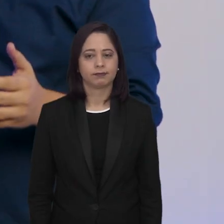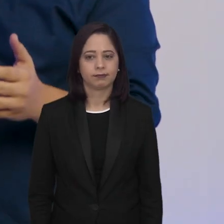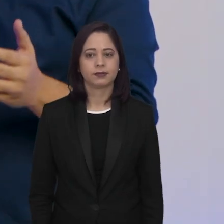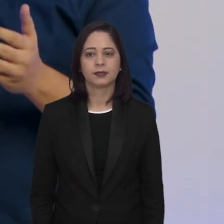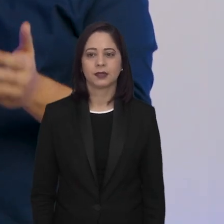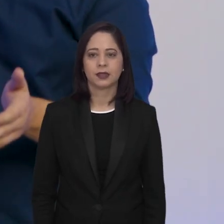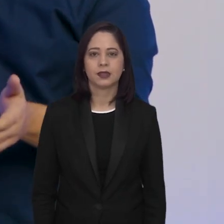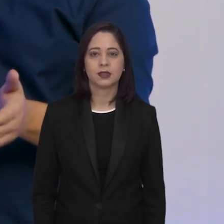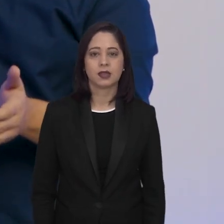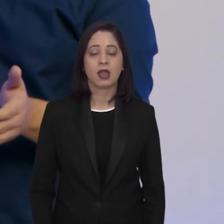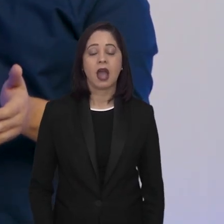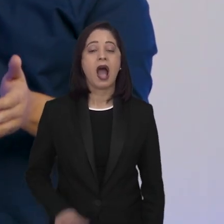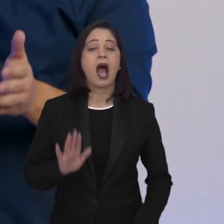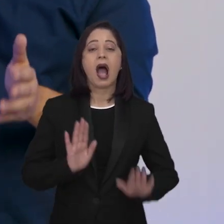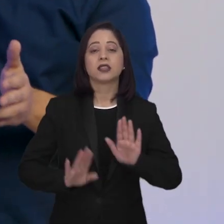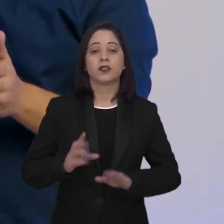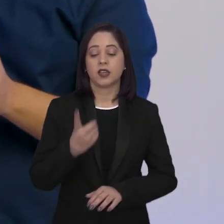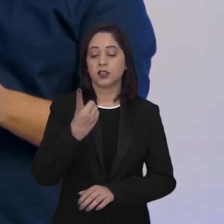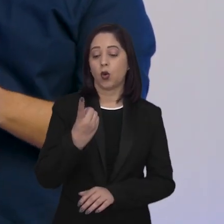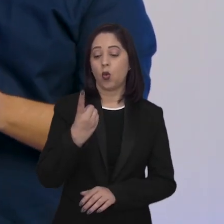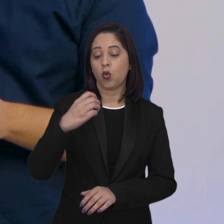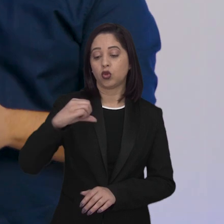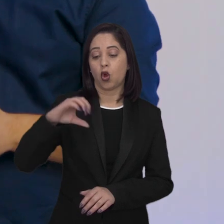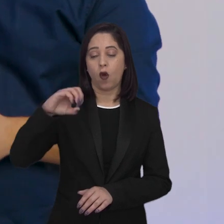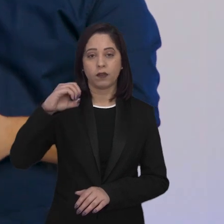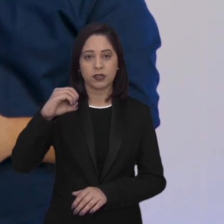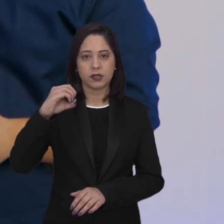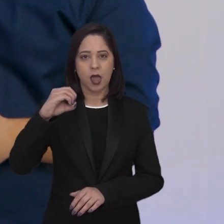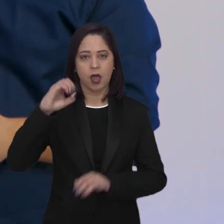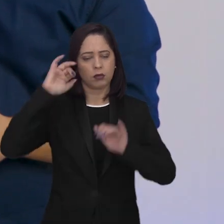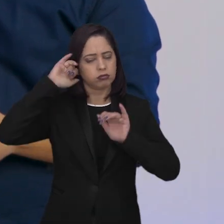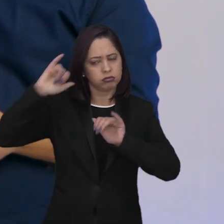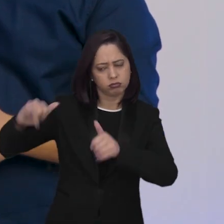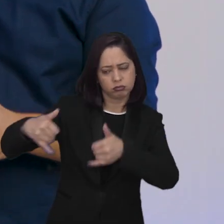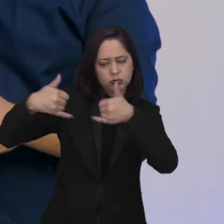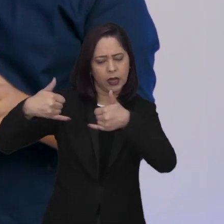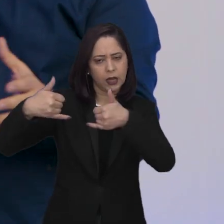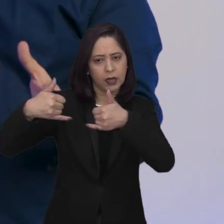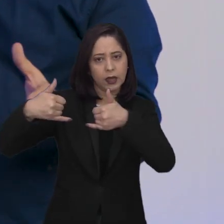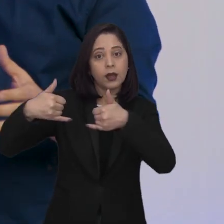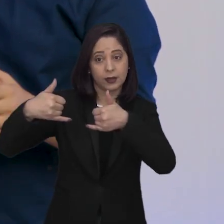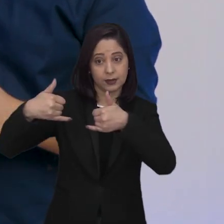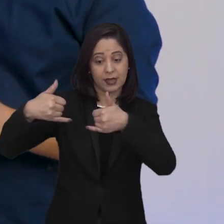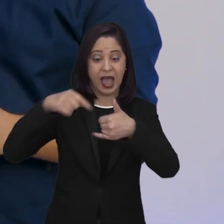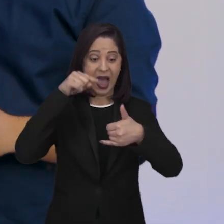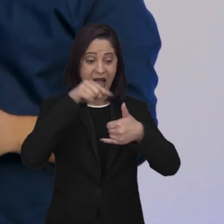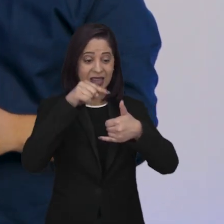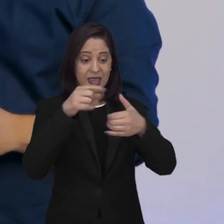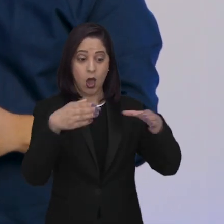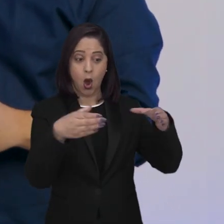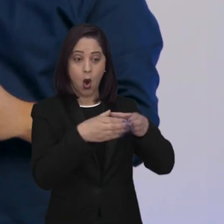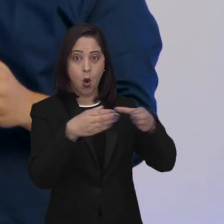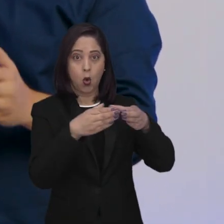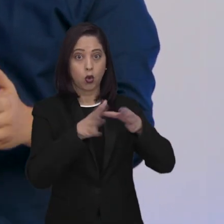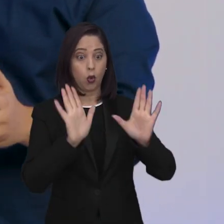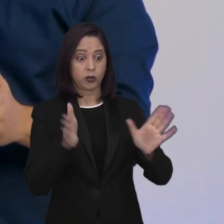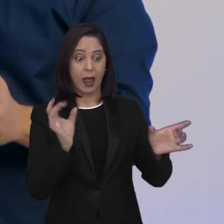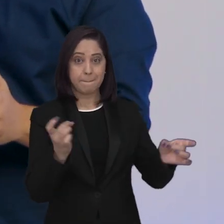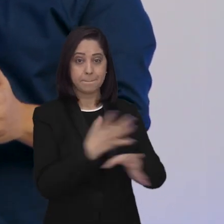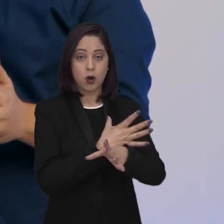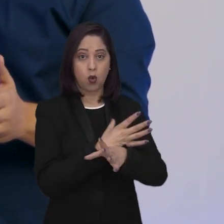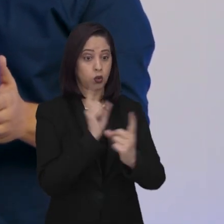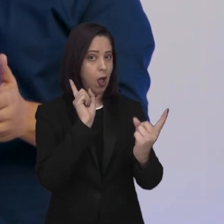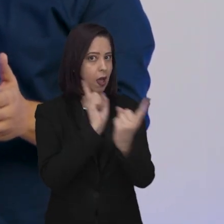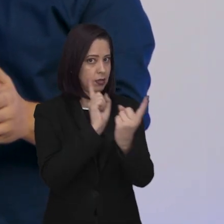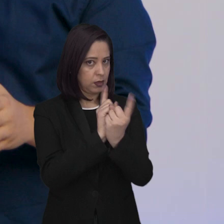Quando uma pessoa aciona a PM pelo 190 ou os bombeiros do 193, do outro lado da linha, equipes estão preparadas para